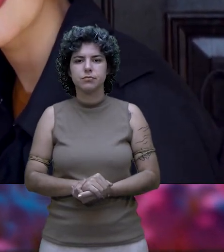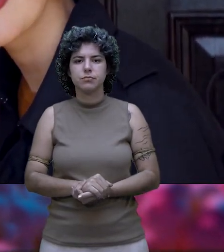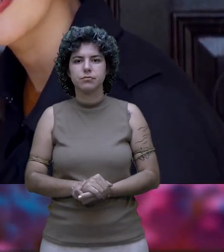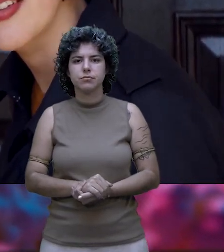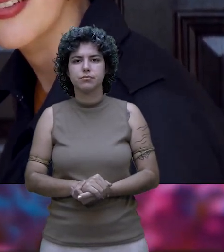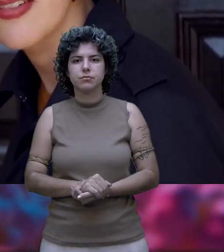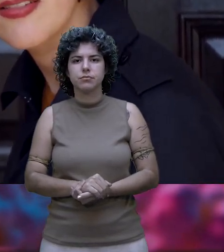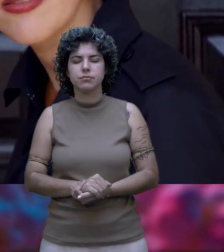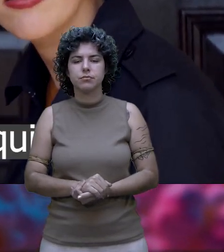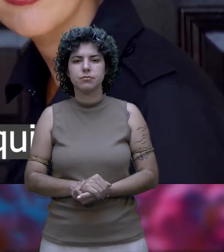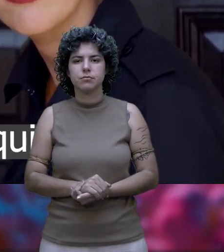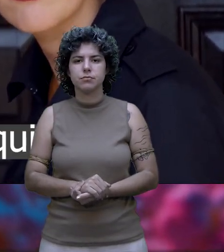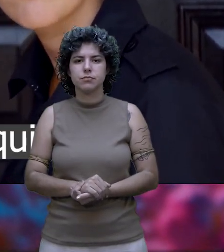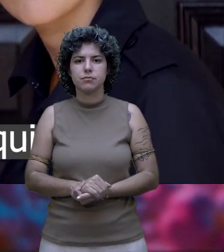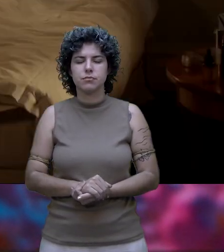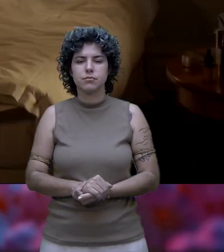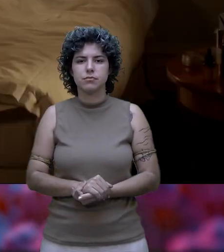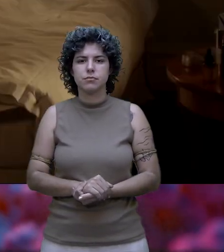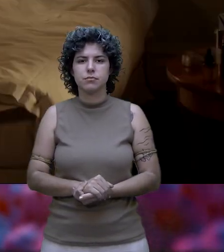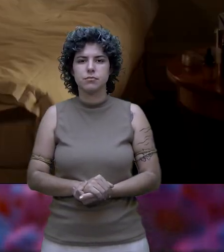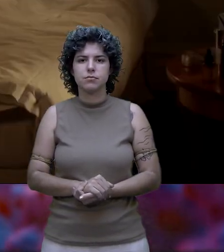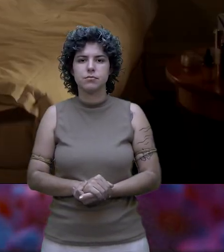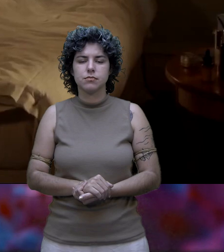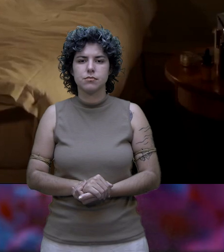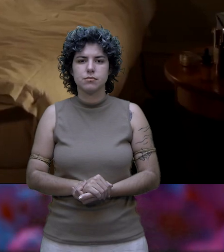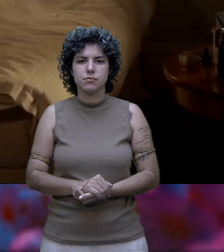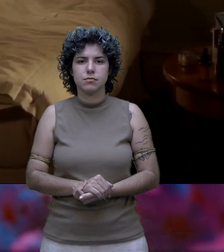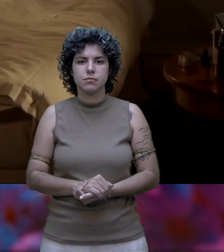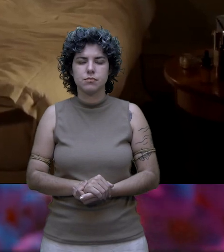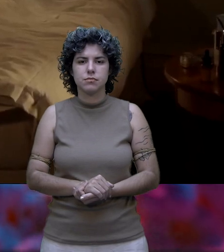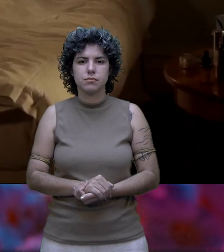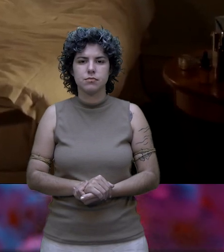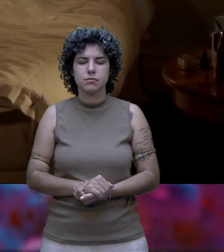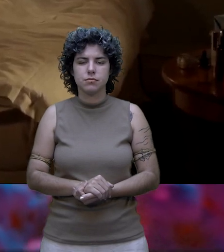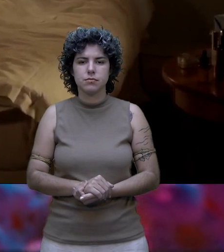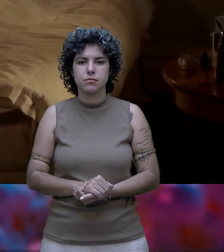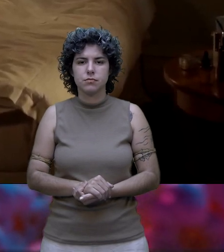Yes? I'm gonna die here.